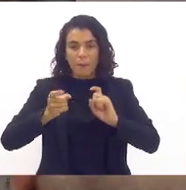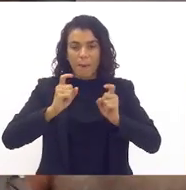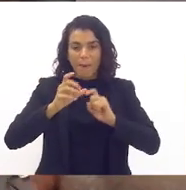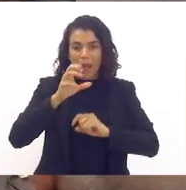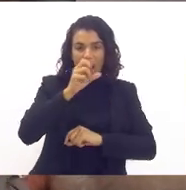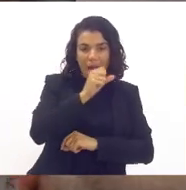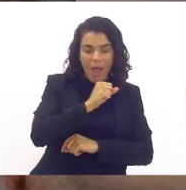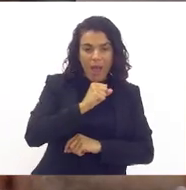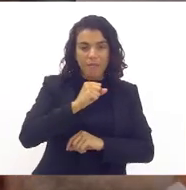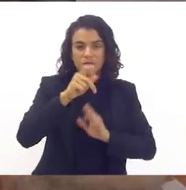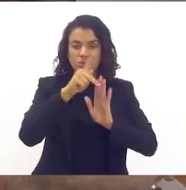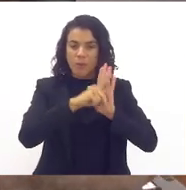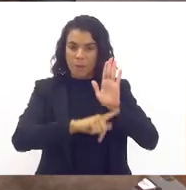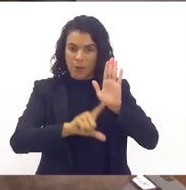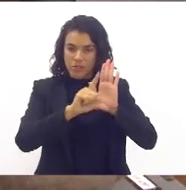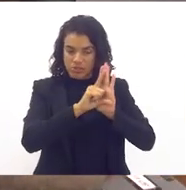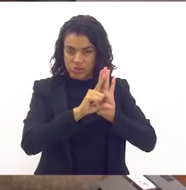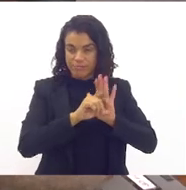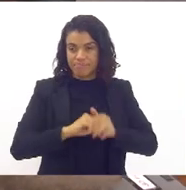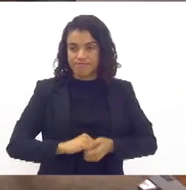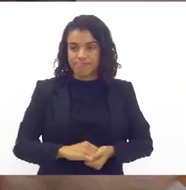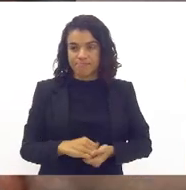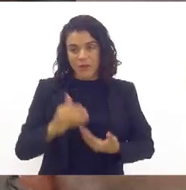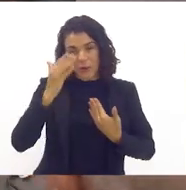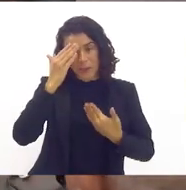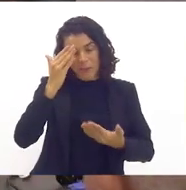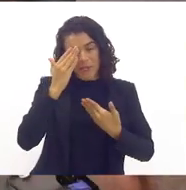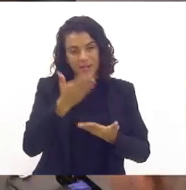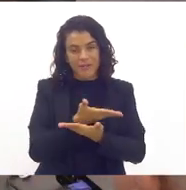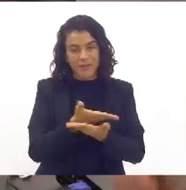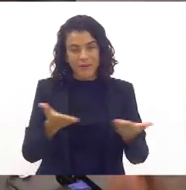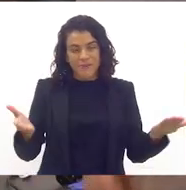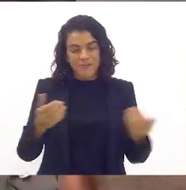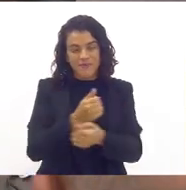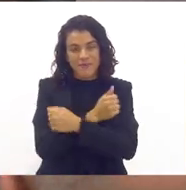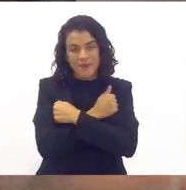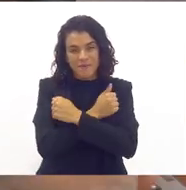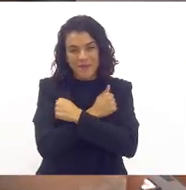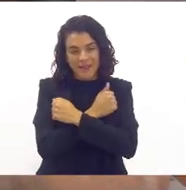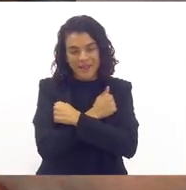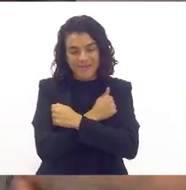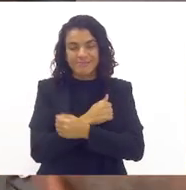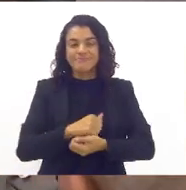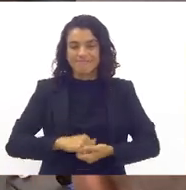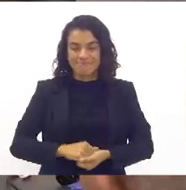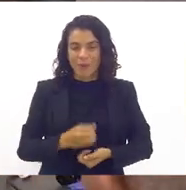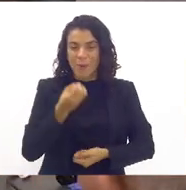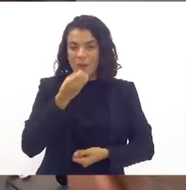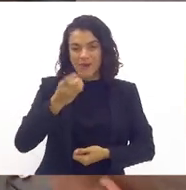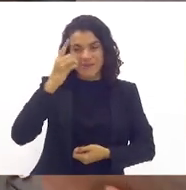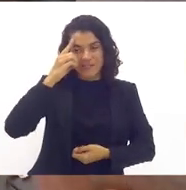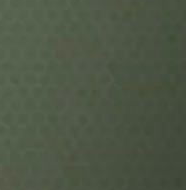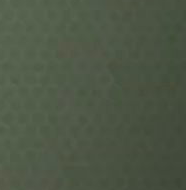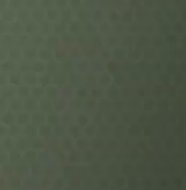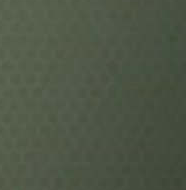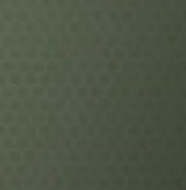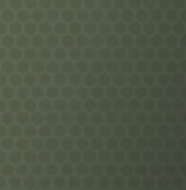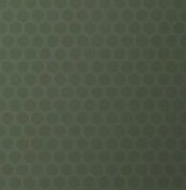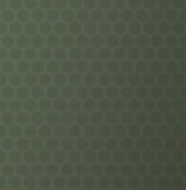rapidinho, dos projetos. Bom, obrigado a todos, um abraço, bom dia a todos.